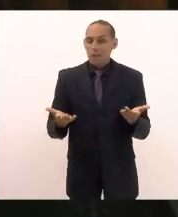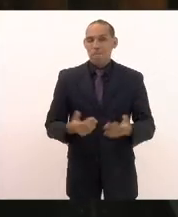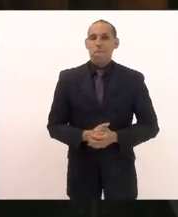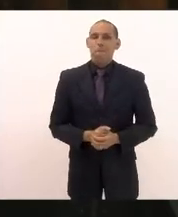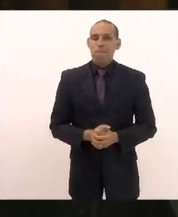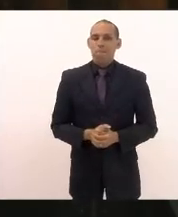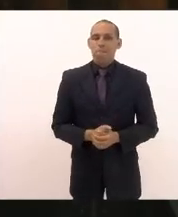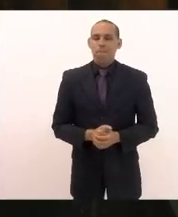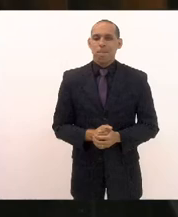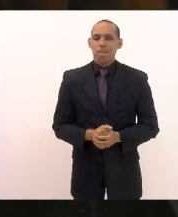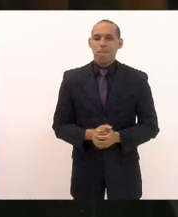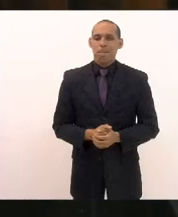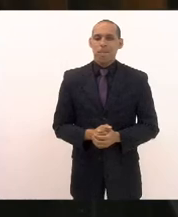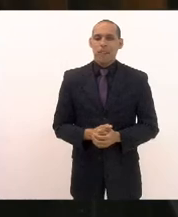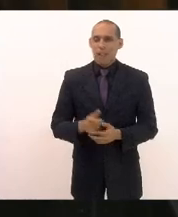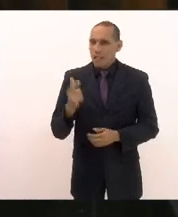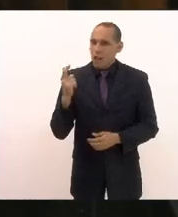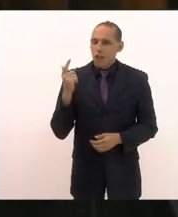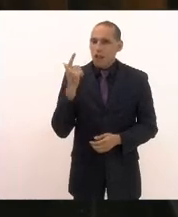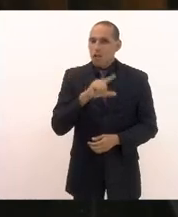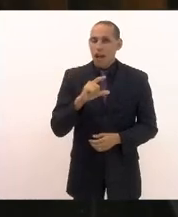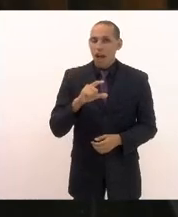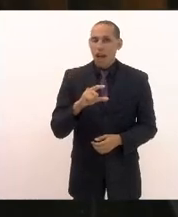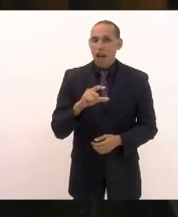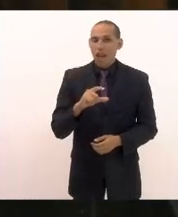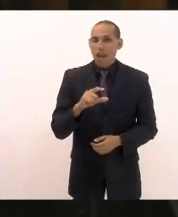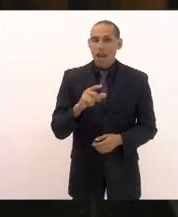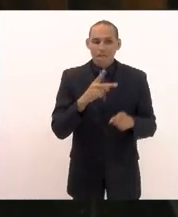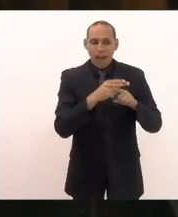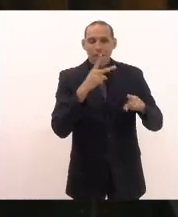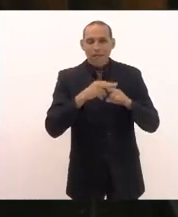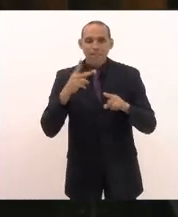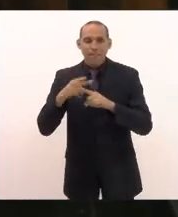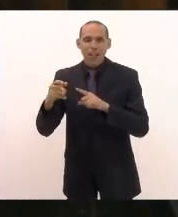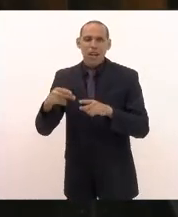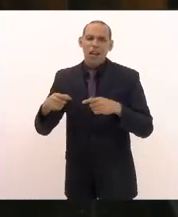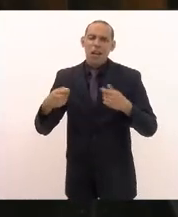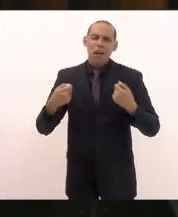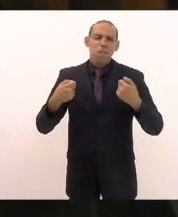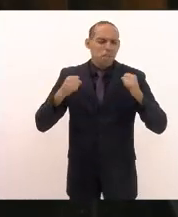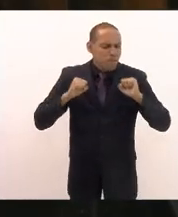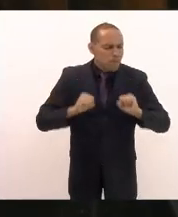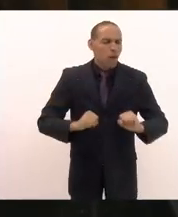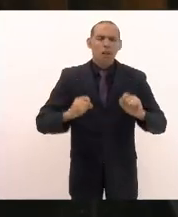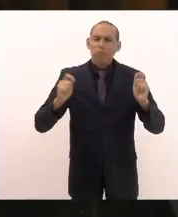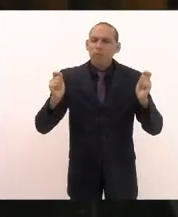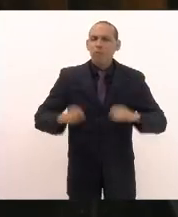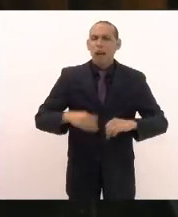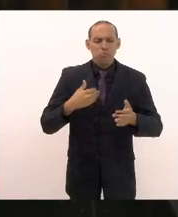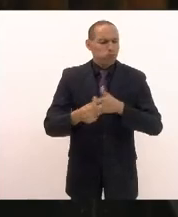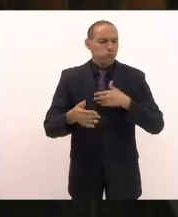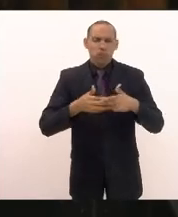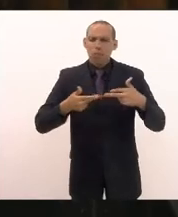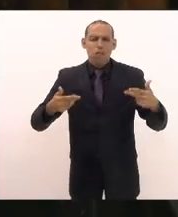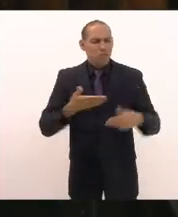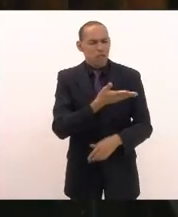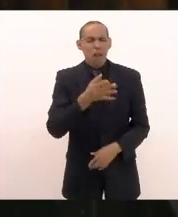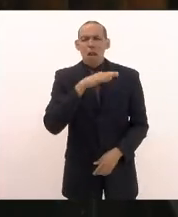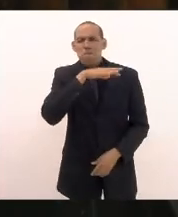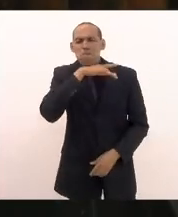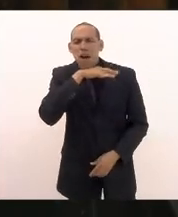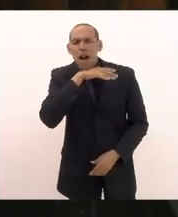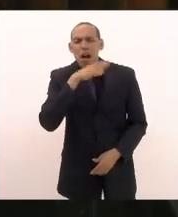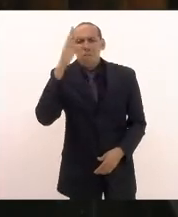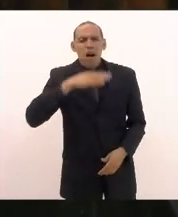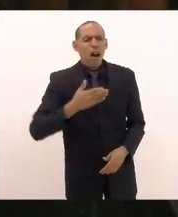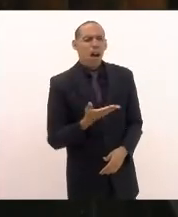Para se conseguir o poder, vale tudo, eles são maquiavélicos. Se eu quero voltar para